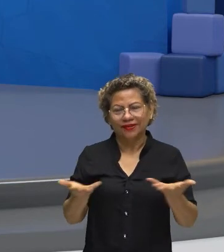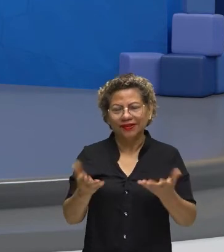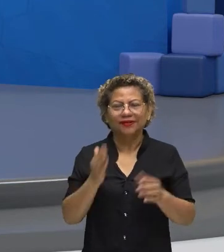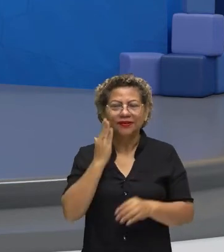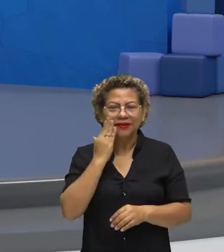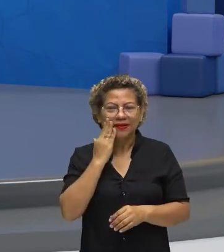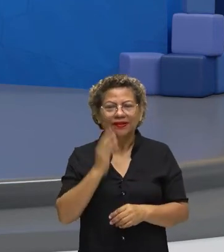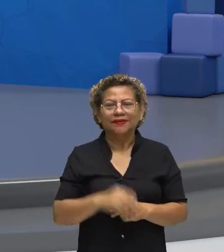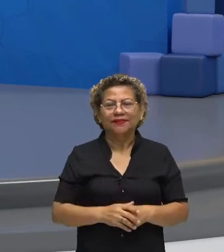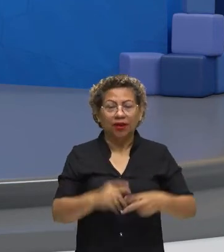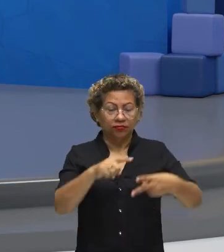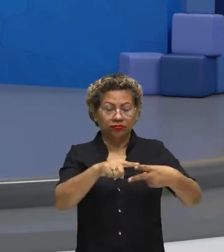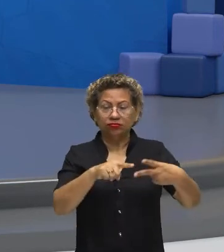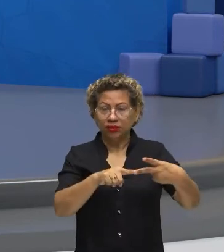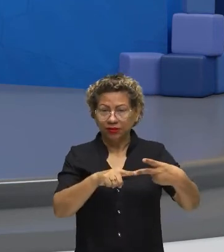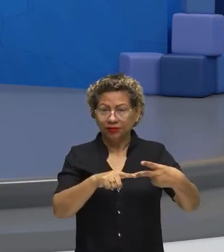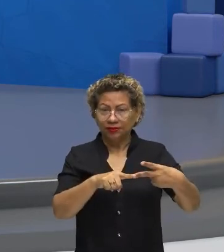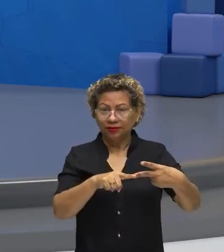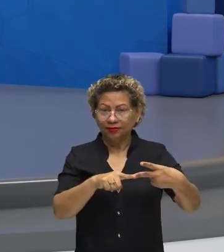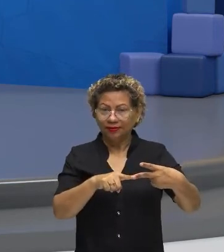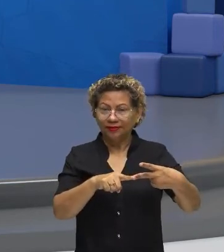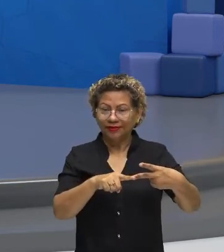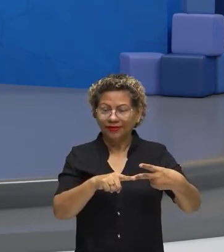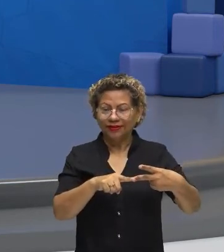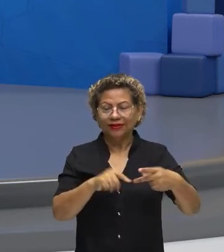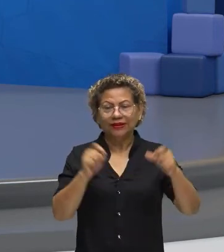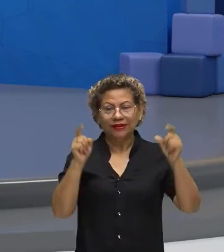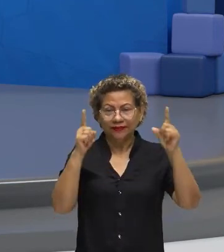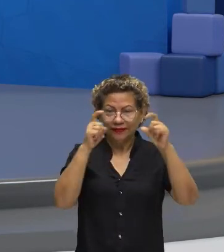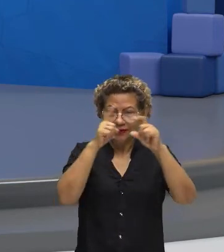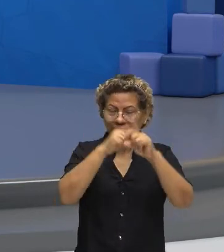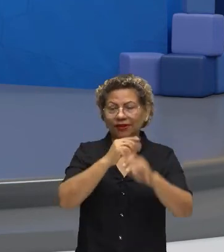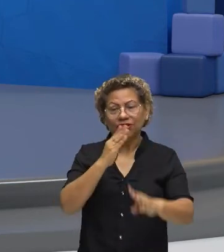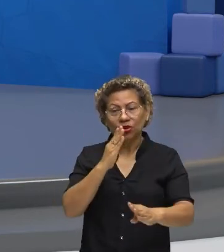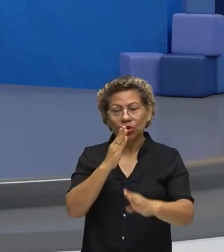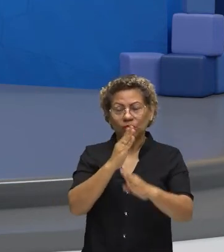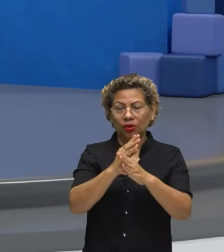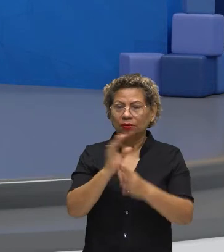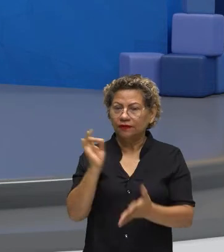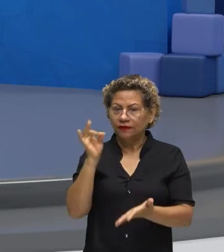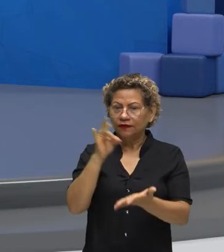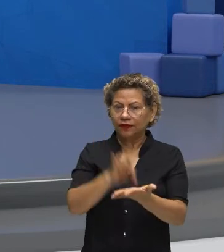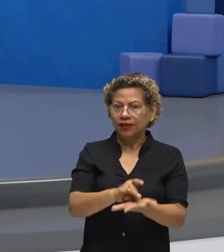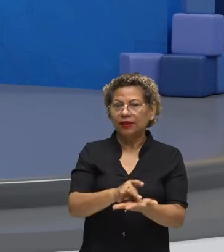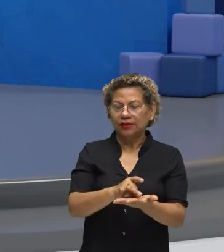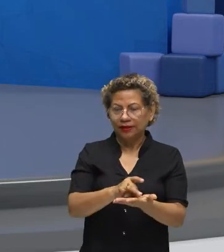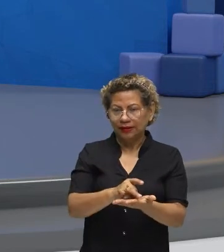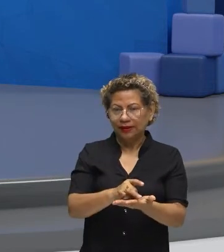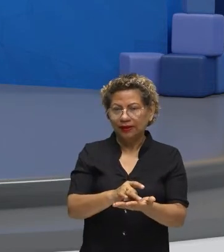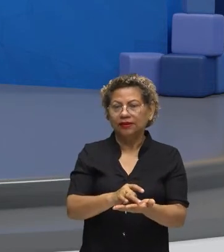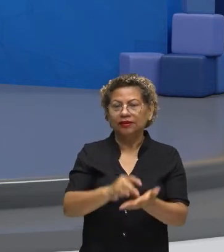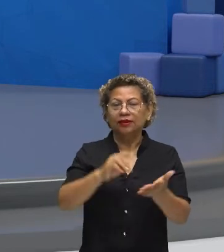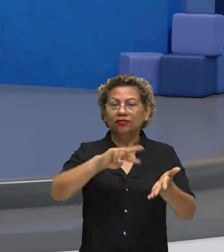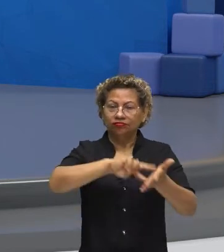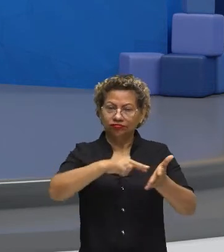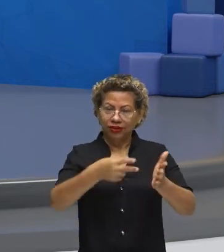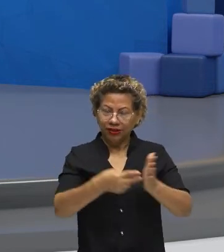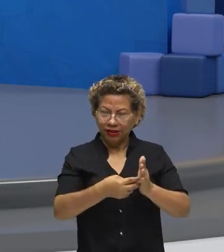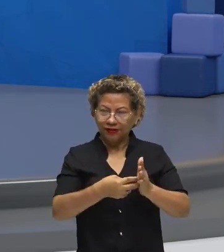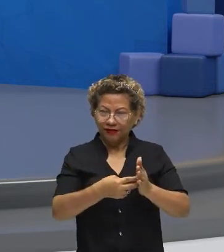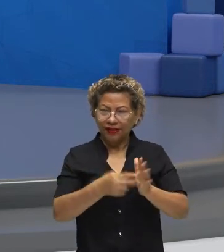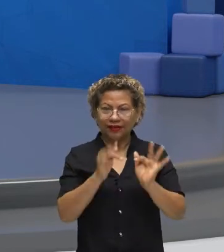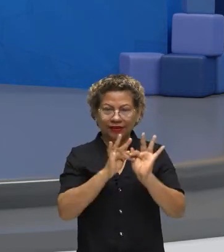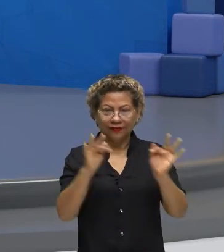muito difíceis, né? São difíceis demais a gente conseguir essas origens, mas fica aí como tarefa, um dos nossos